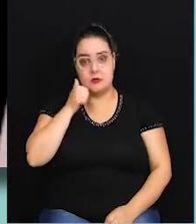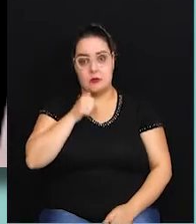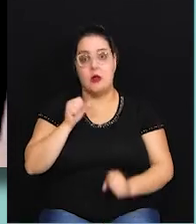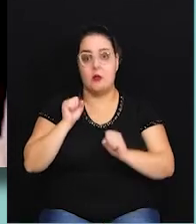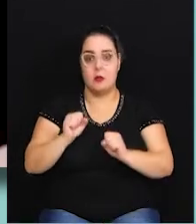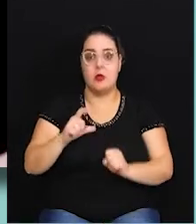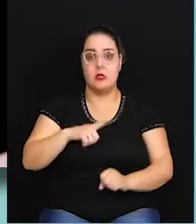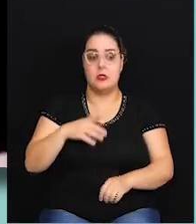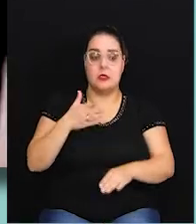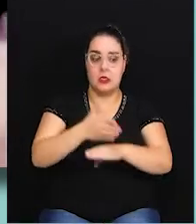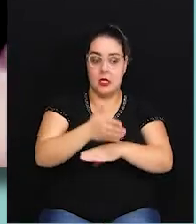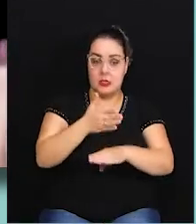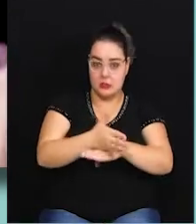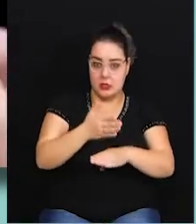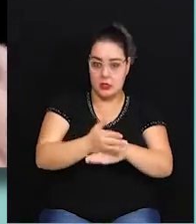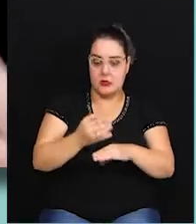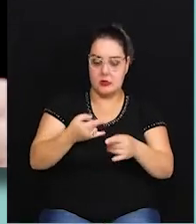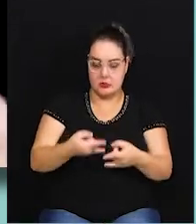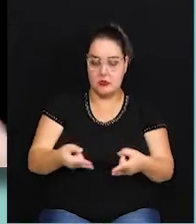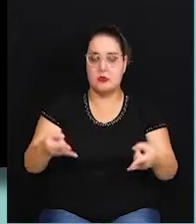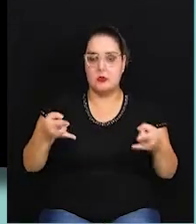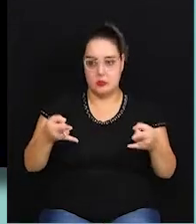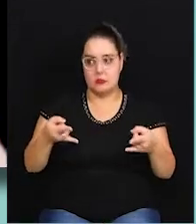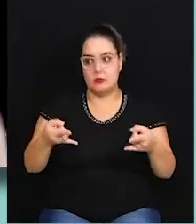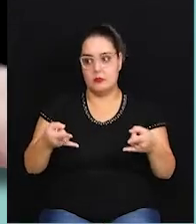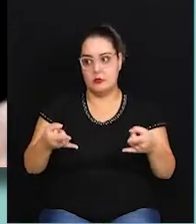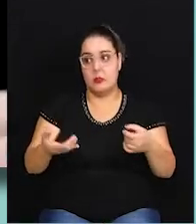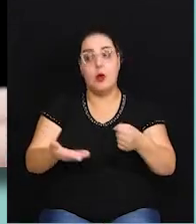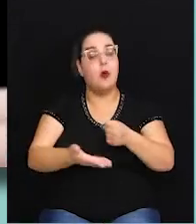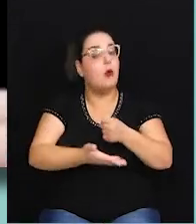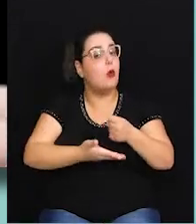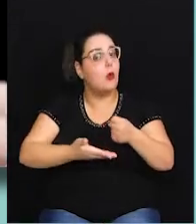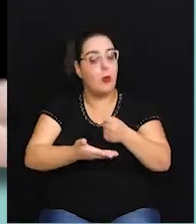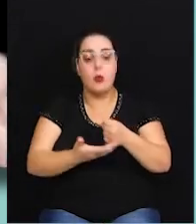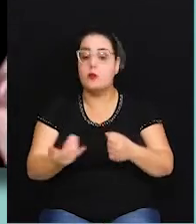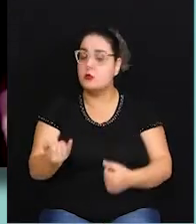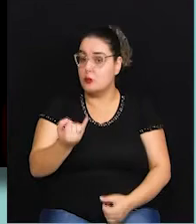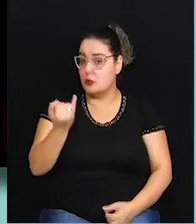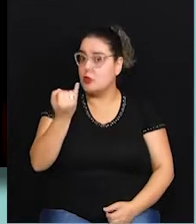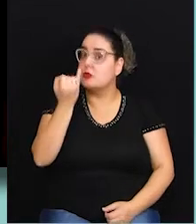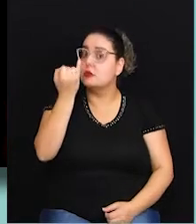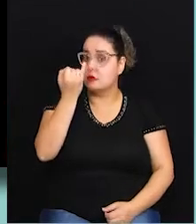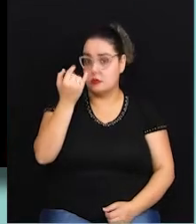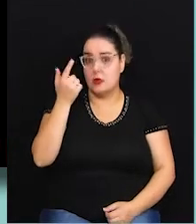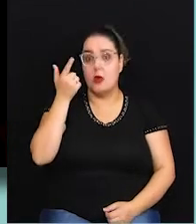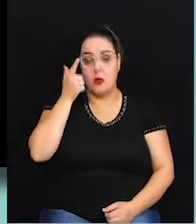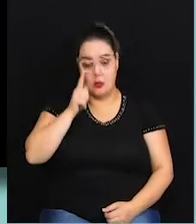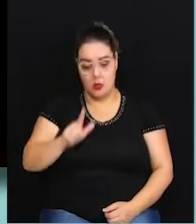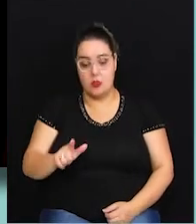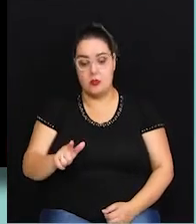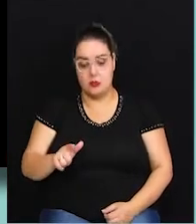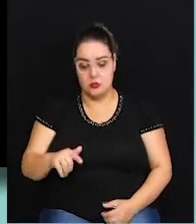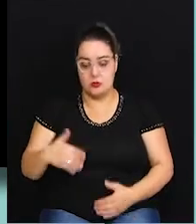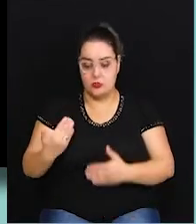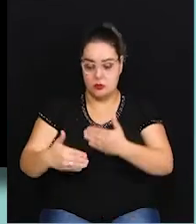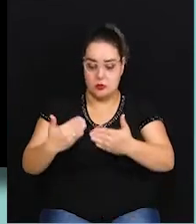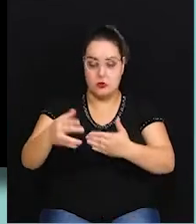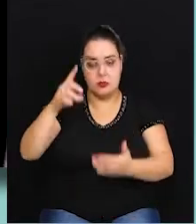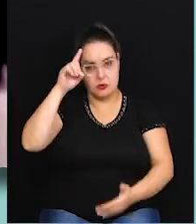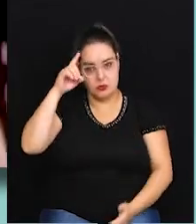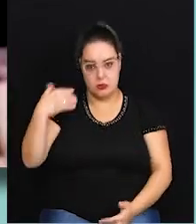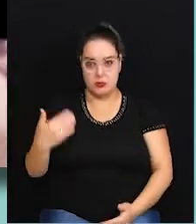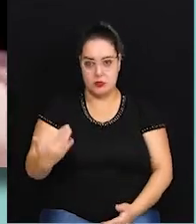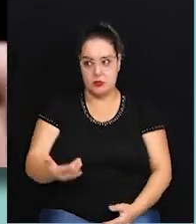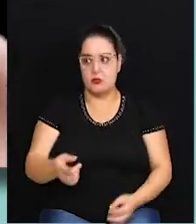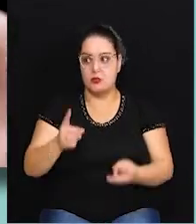mulheres possam ter o acesso aos absorventes, que são itens essenciais para que elas possam continuar realizando suas atividades